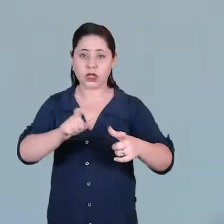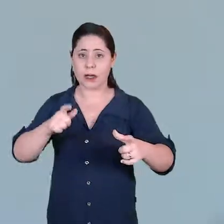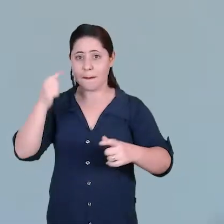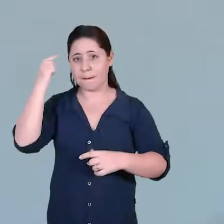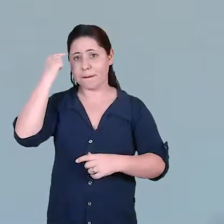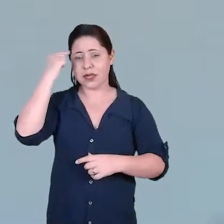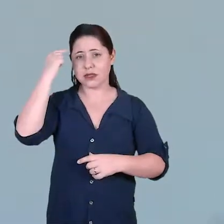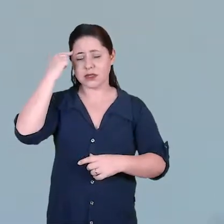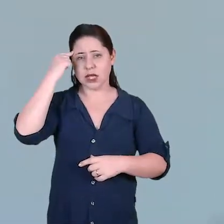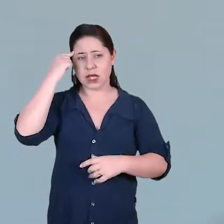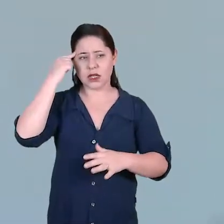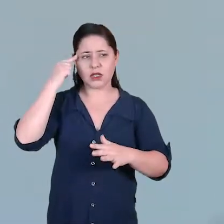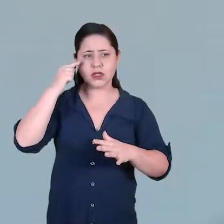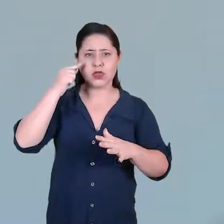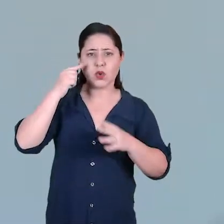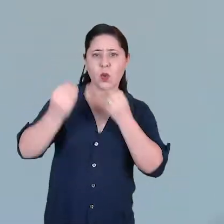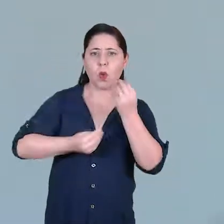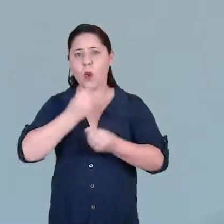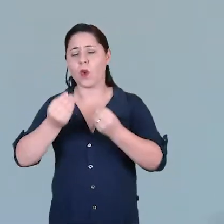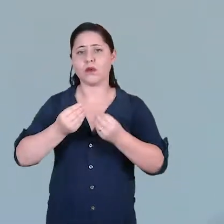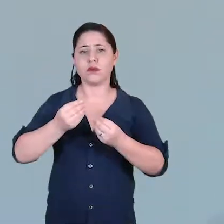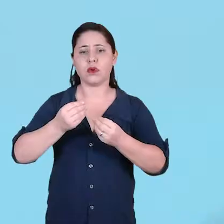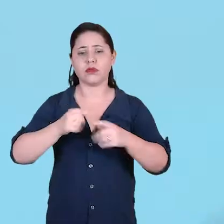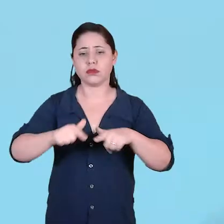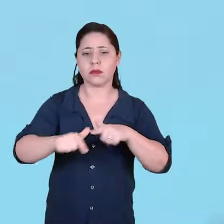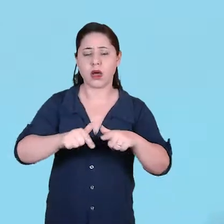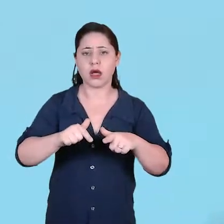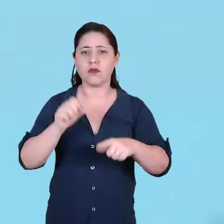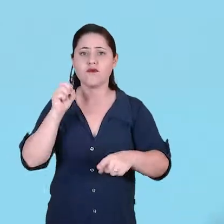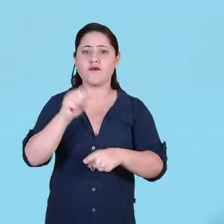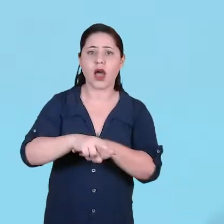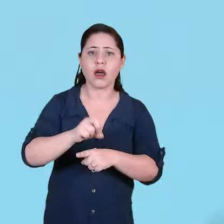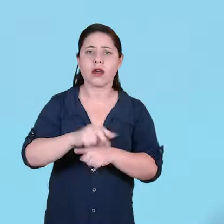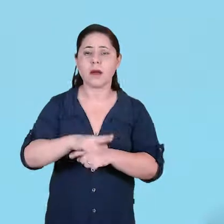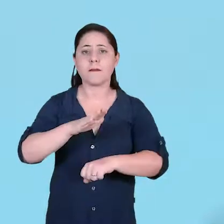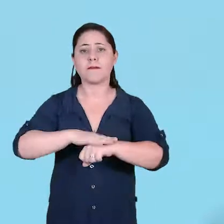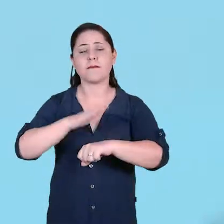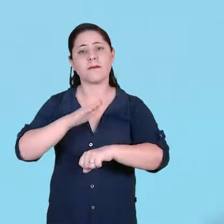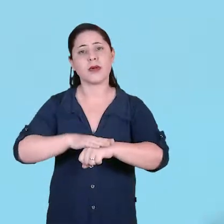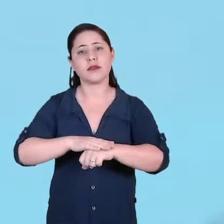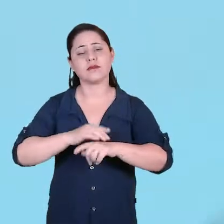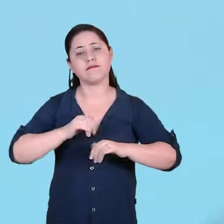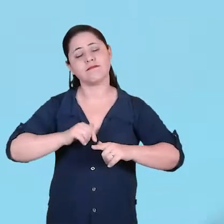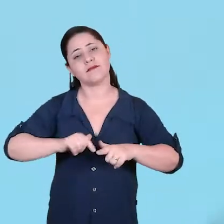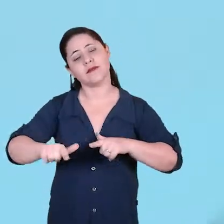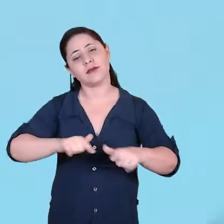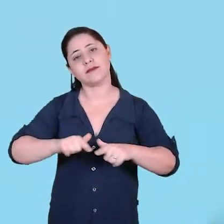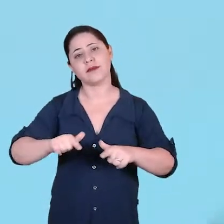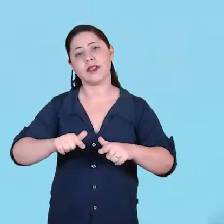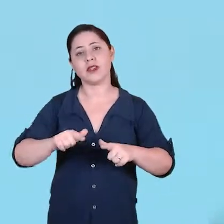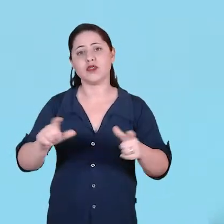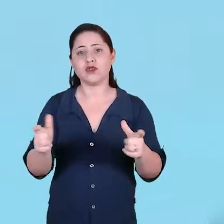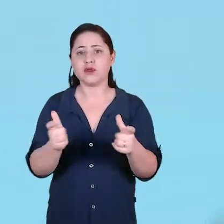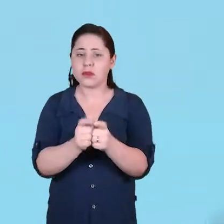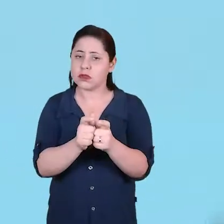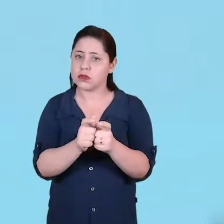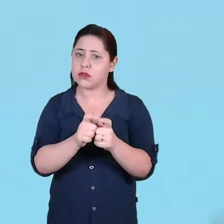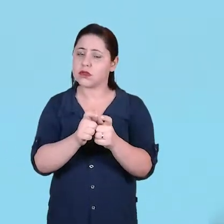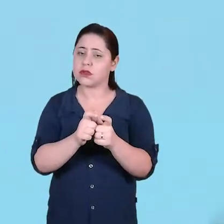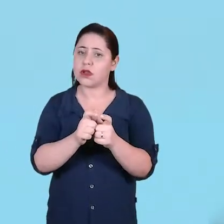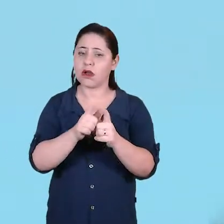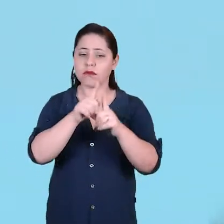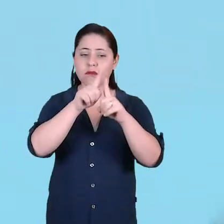Pensar em alternativas para a geração de emprego, que com certeza nós minimizaríamos esse problema do déficit